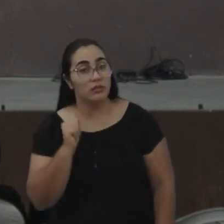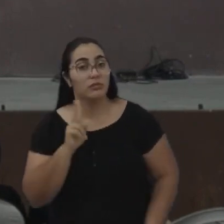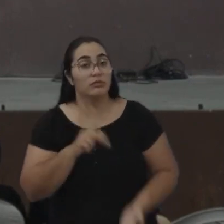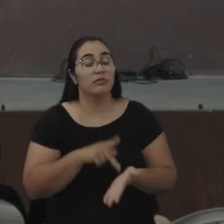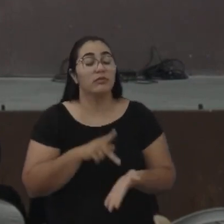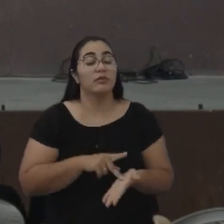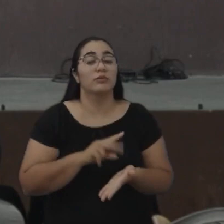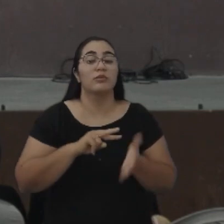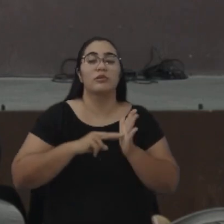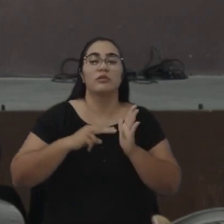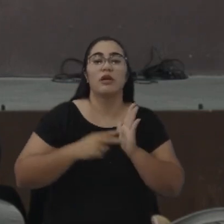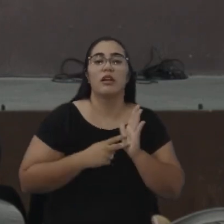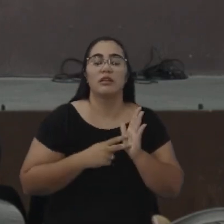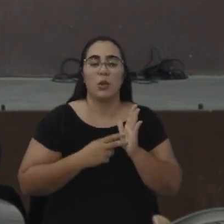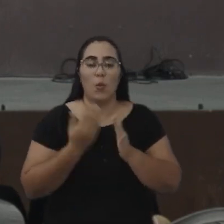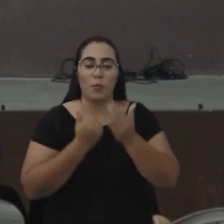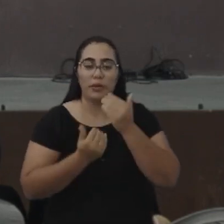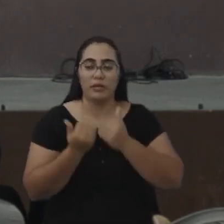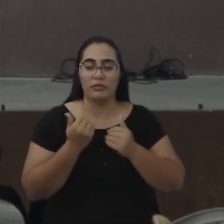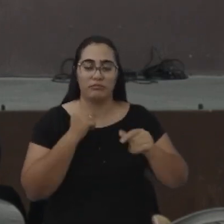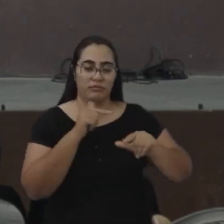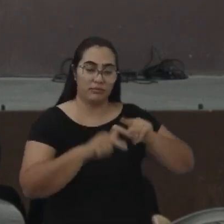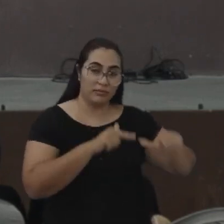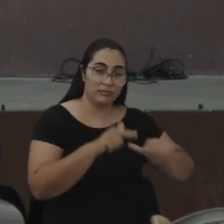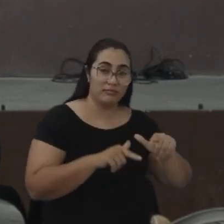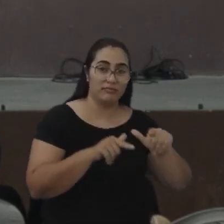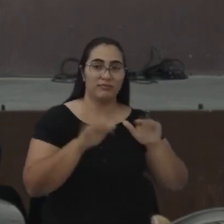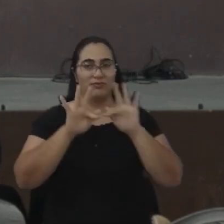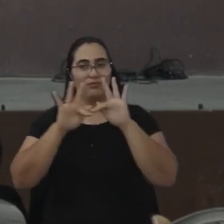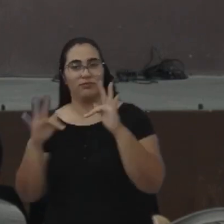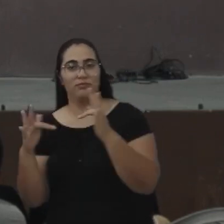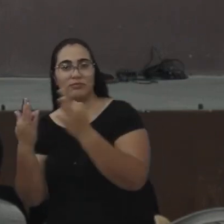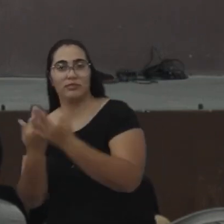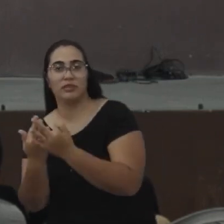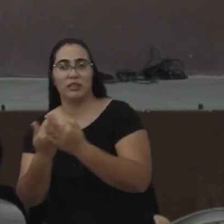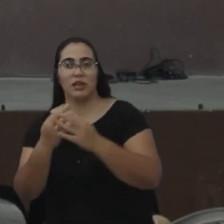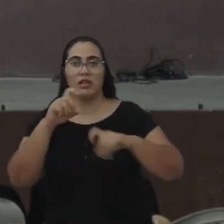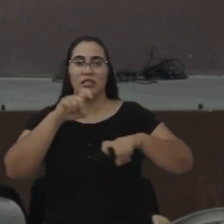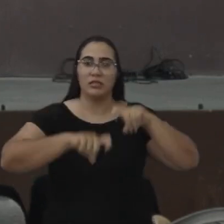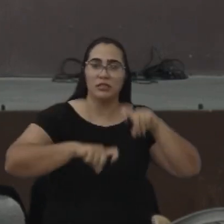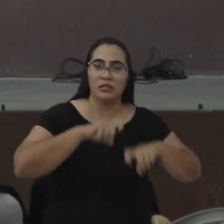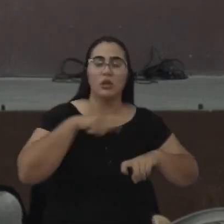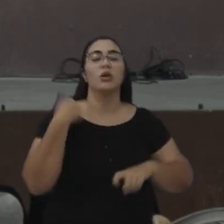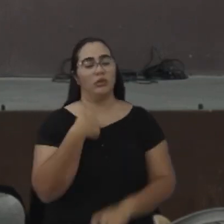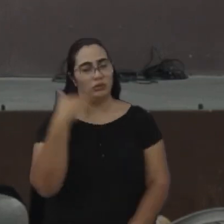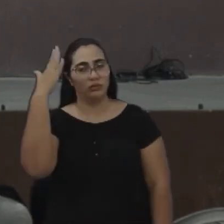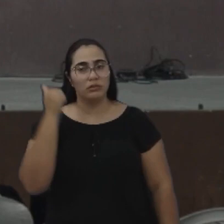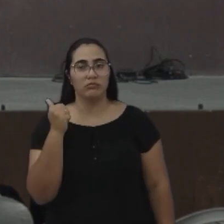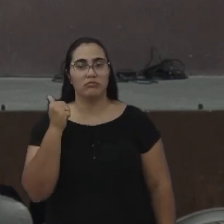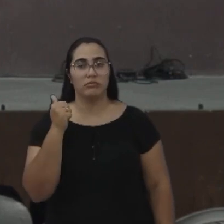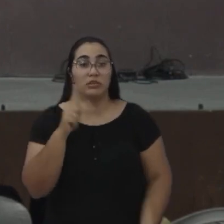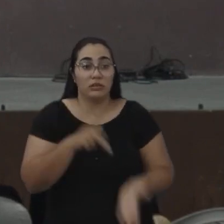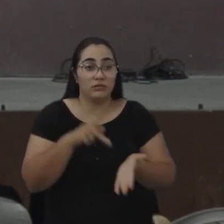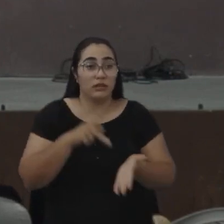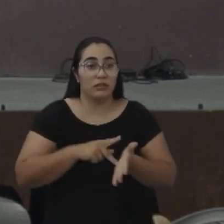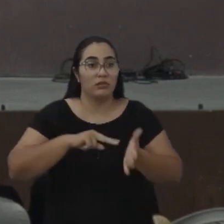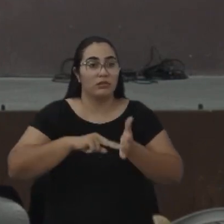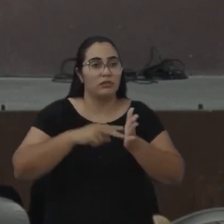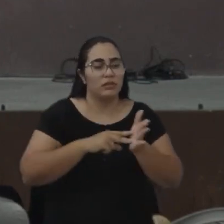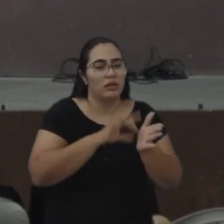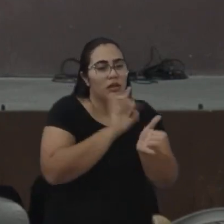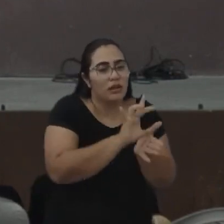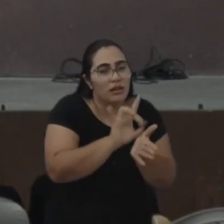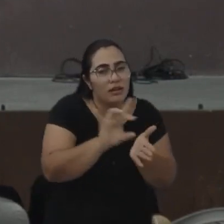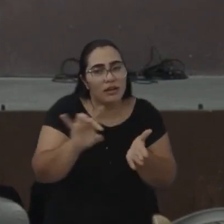realmente comida, trabalho, família, sexo. Nós sabemos o que de fato é cada um